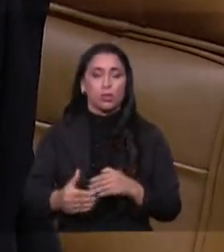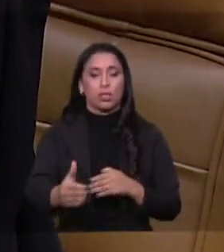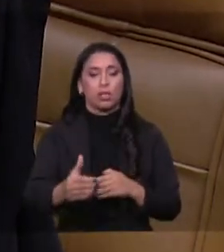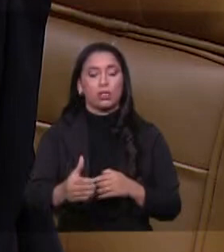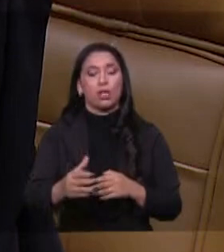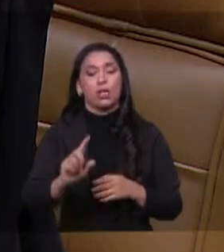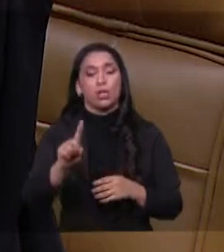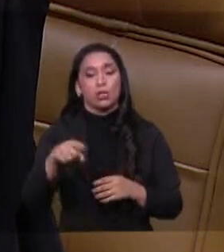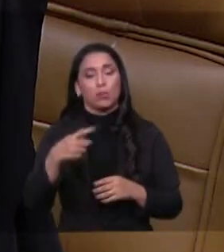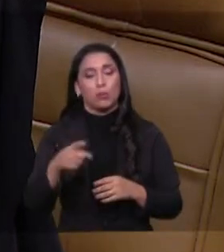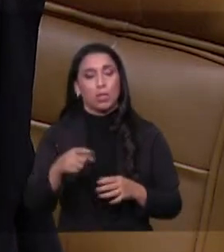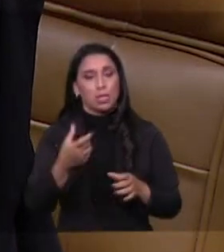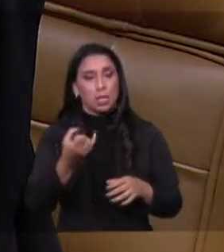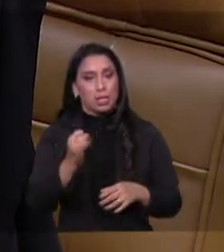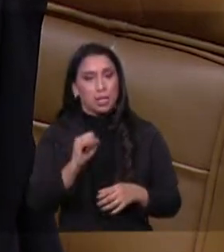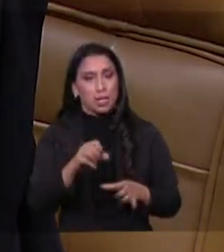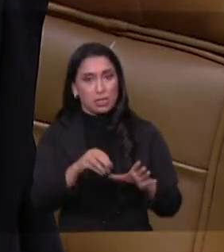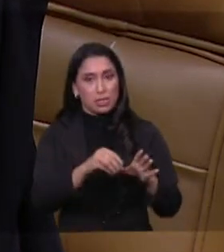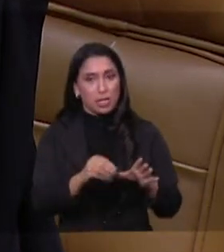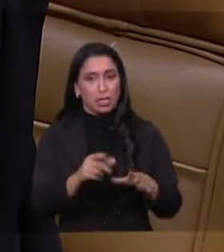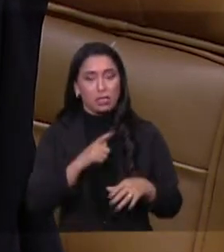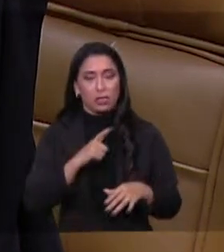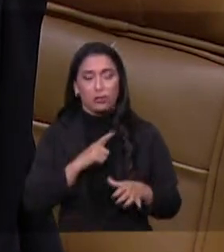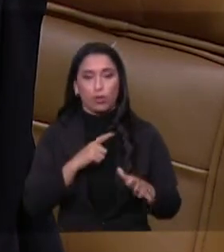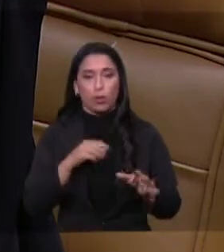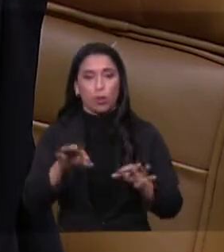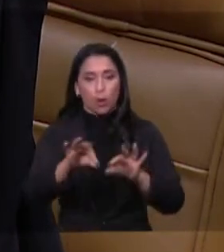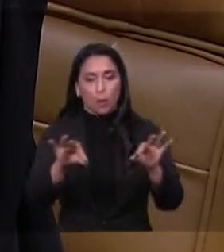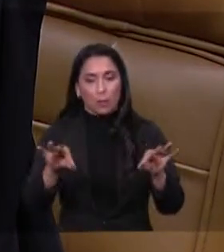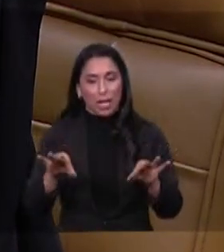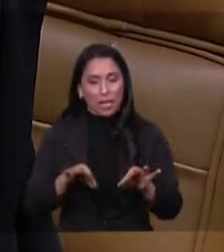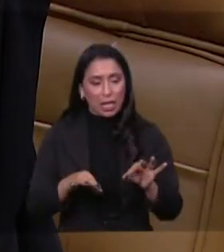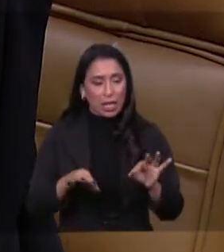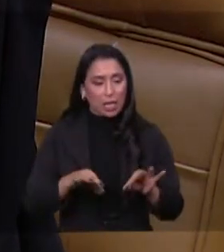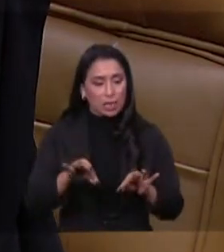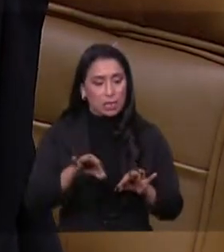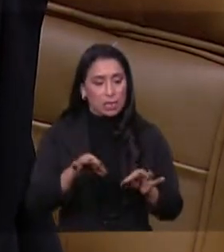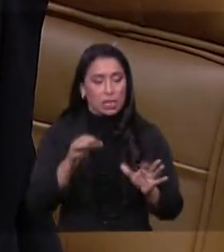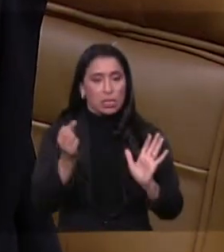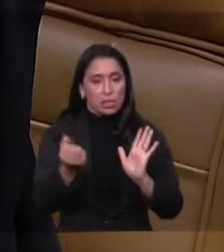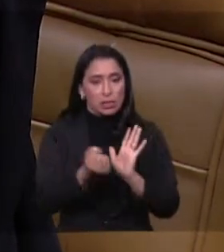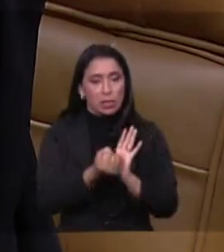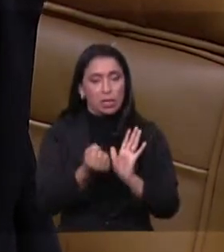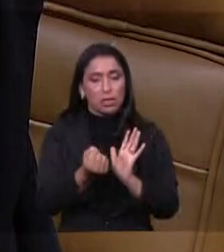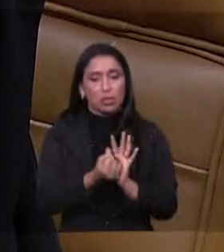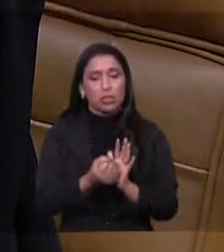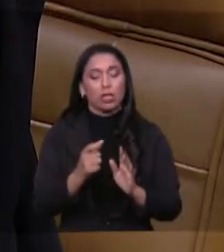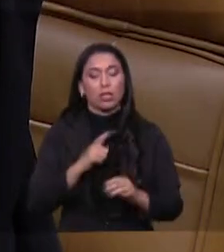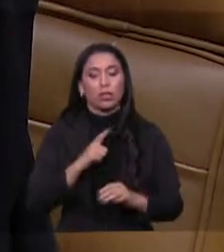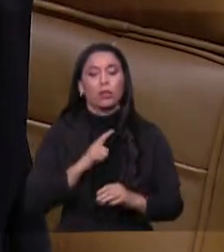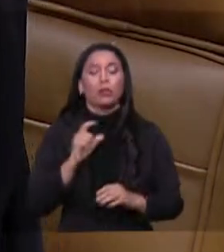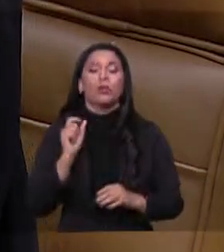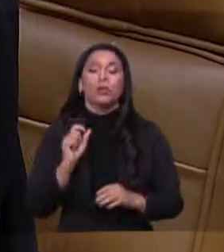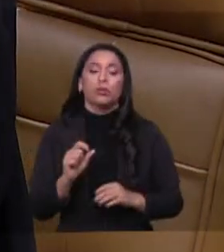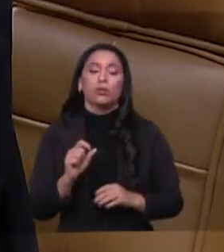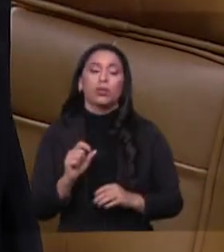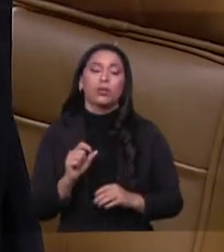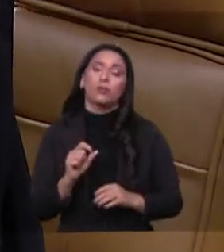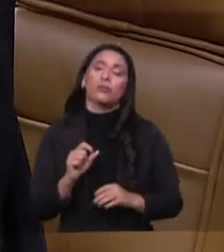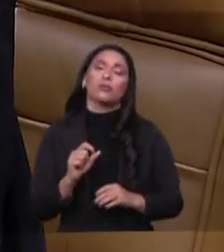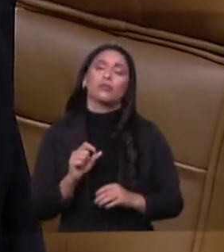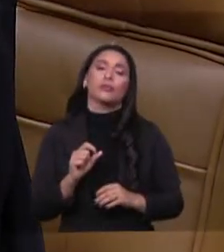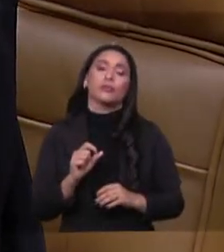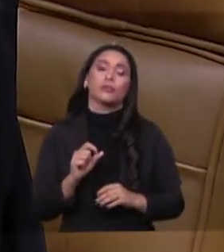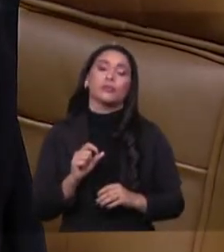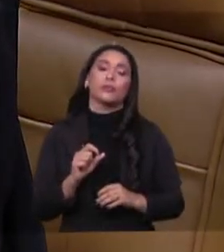prazo previsto sem que as terras indígenas tenham sido devidamente demarcadas, incorre em mora o Estado brasileiro.